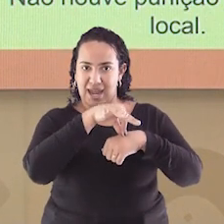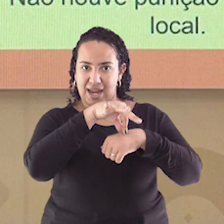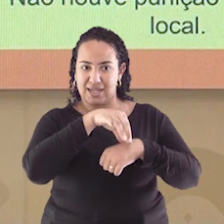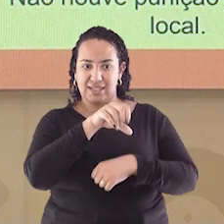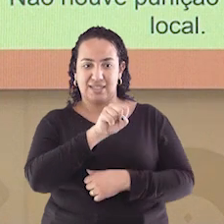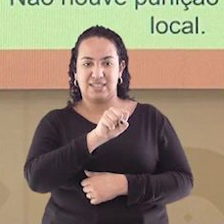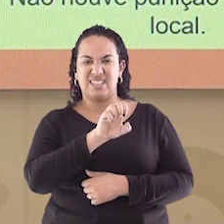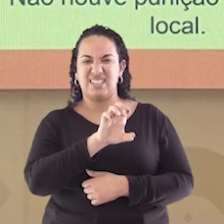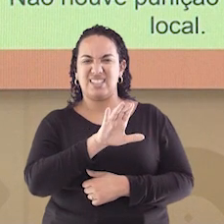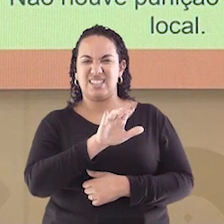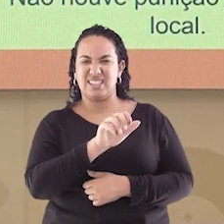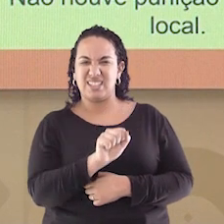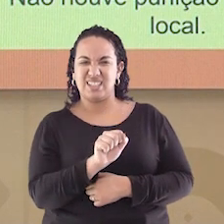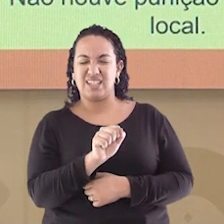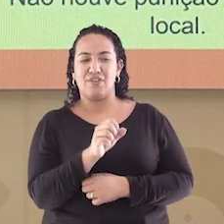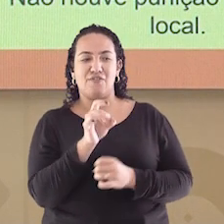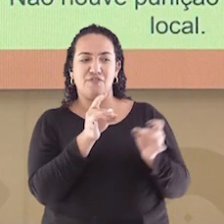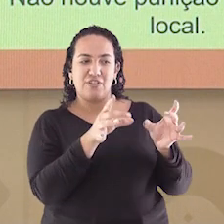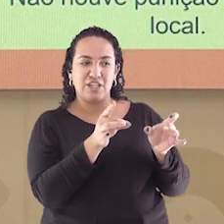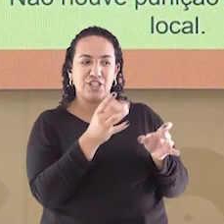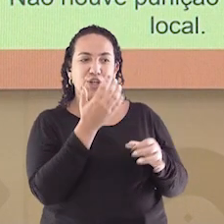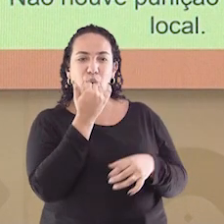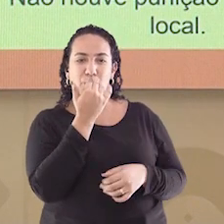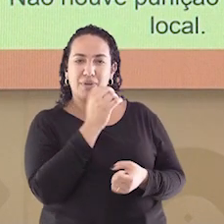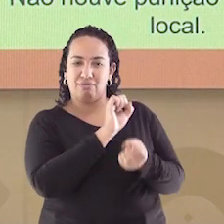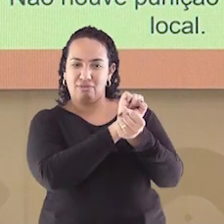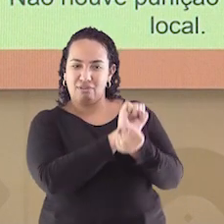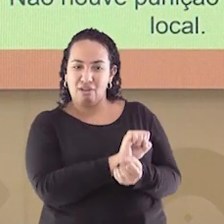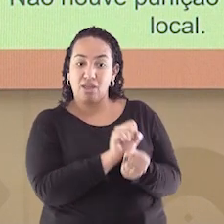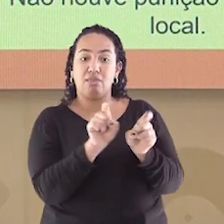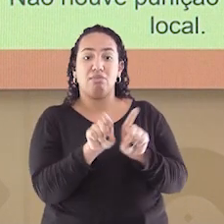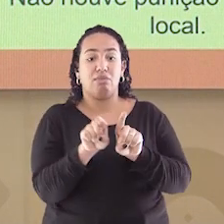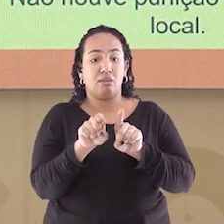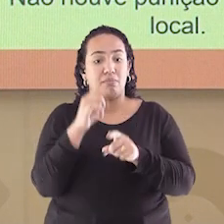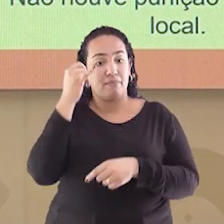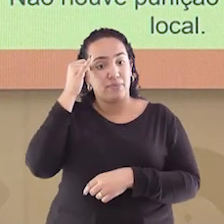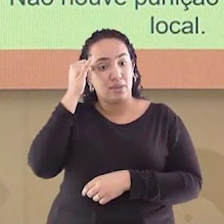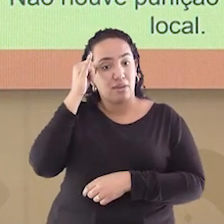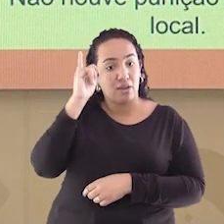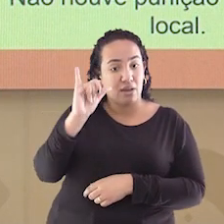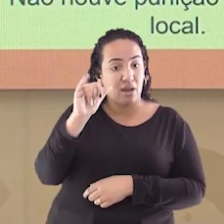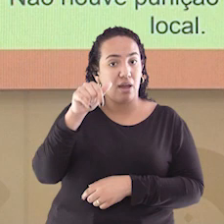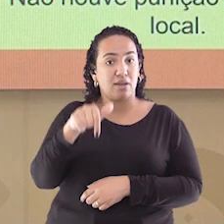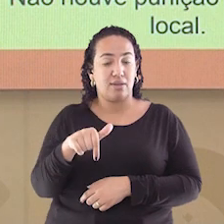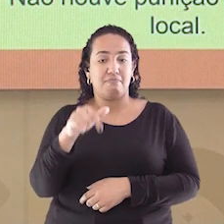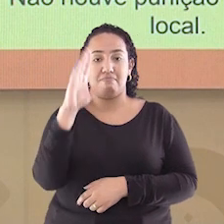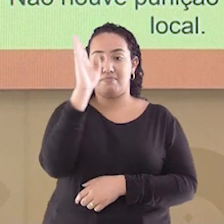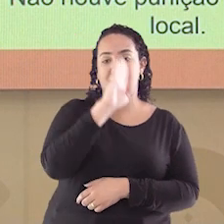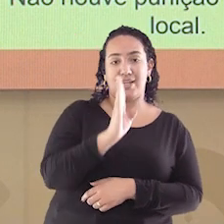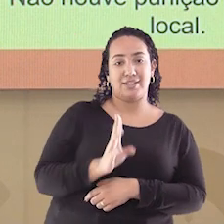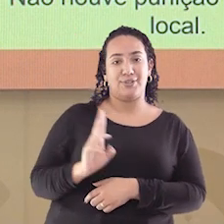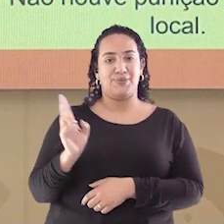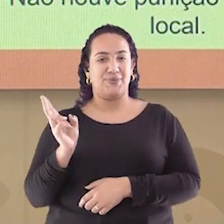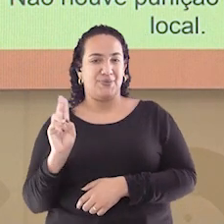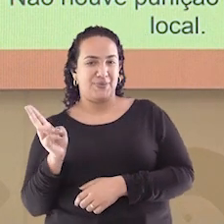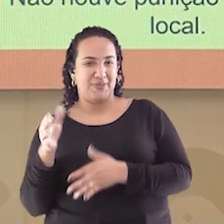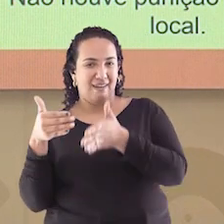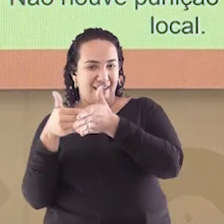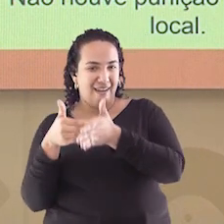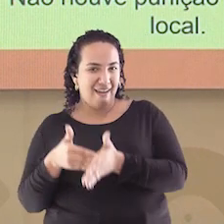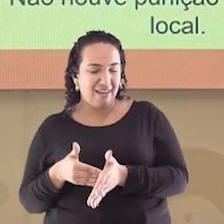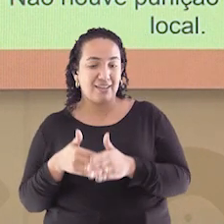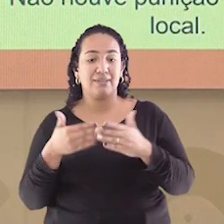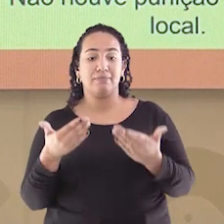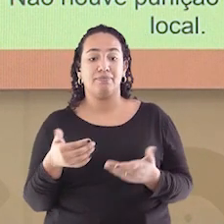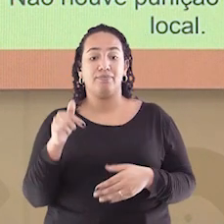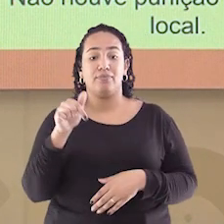vendida como alimento para os escravos do Sudeste, e no gado, que ficava ali na fronteira entre o Brasil e o Uruguai. No primeiro